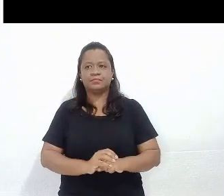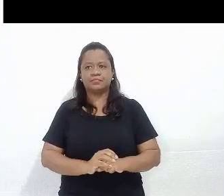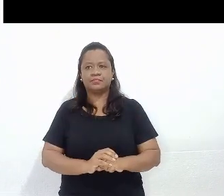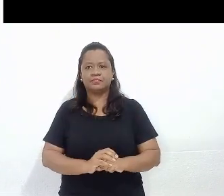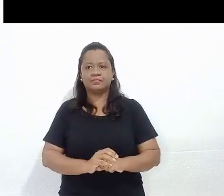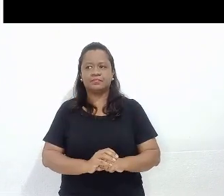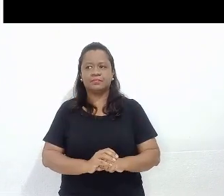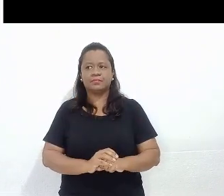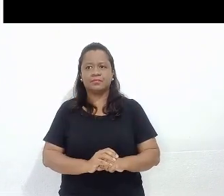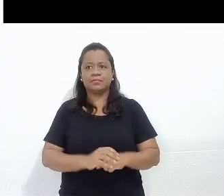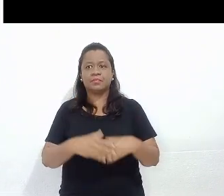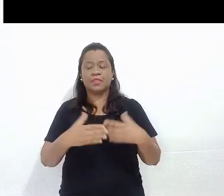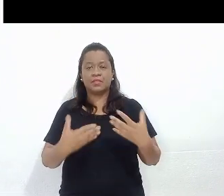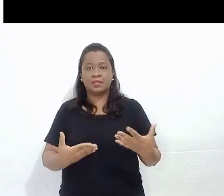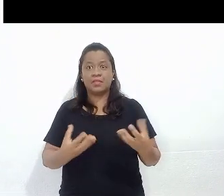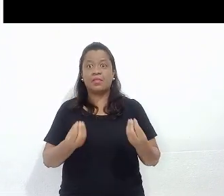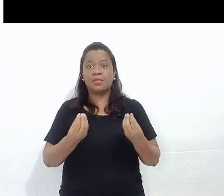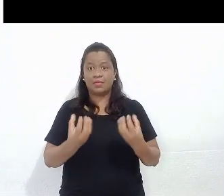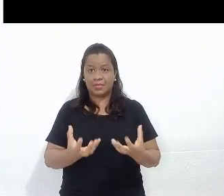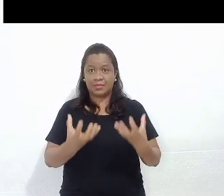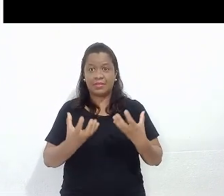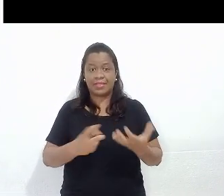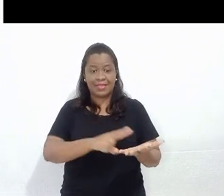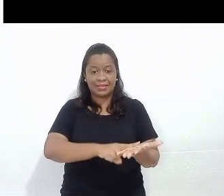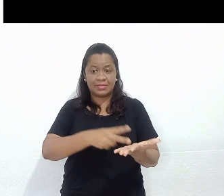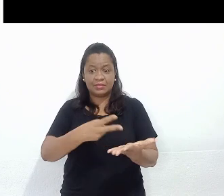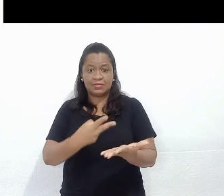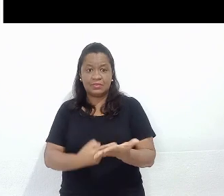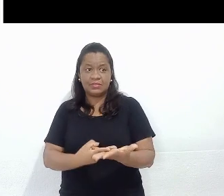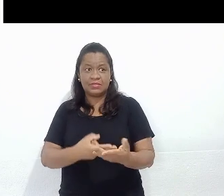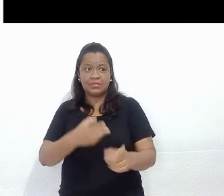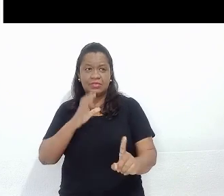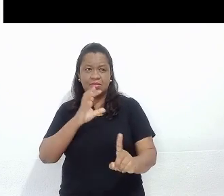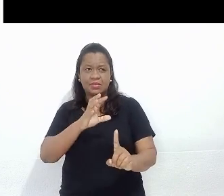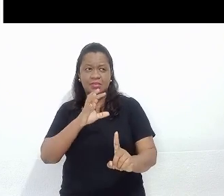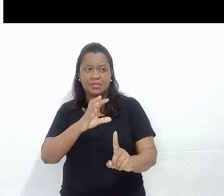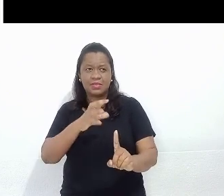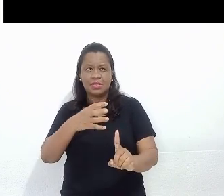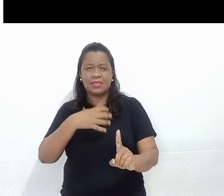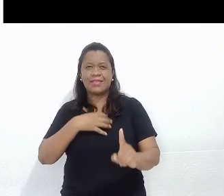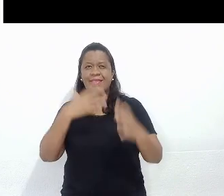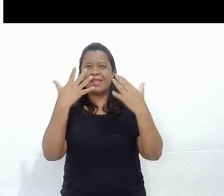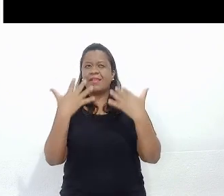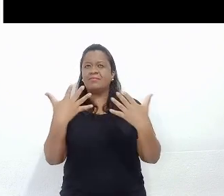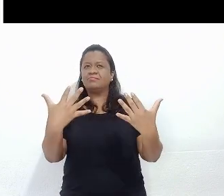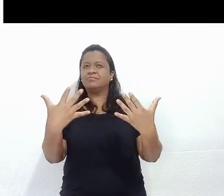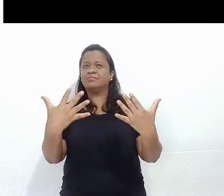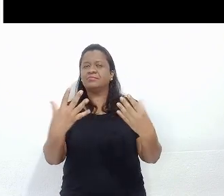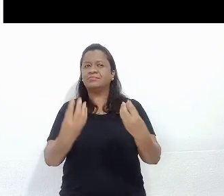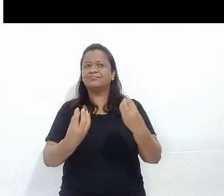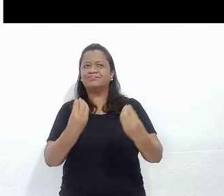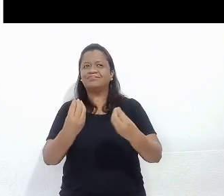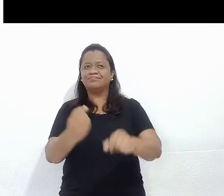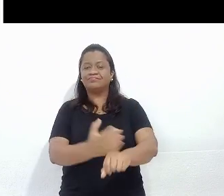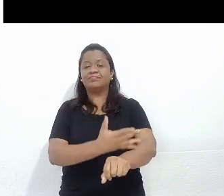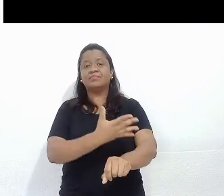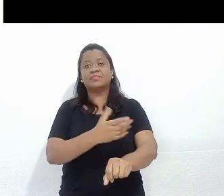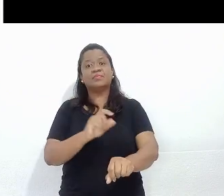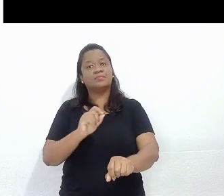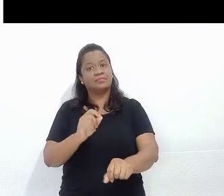então, ele quer traduzir um certo efeito, uma sensação do roteiro para a audiência. E quem vai fazer isso é o diretor de